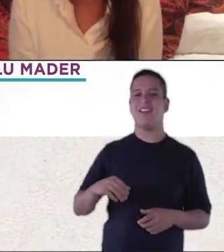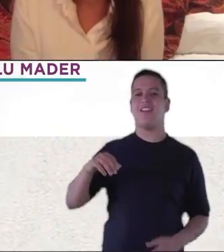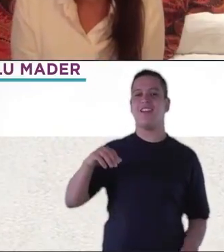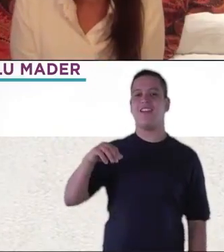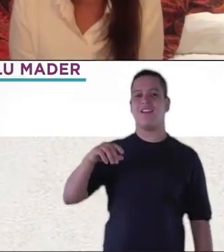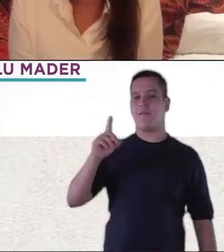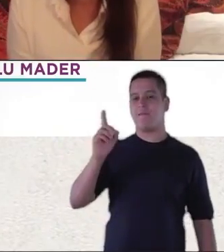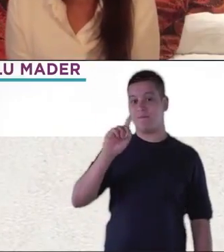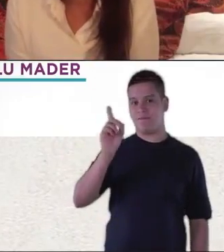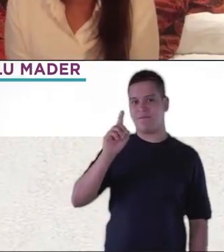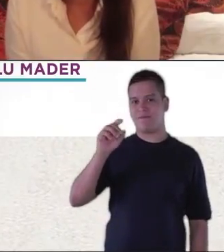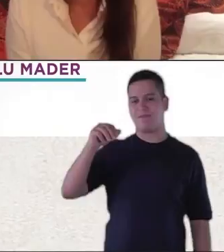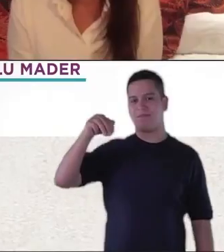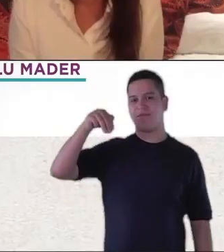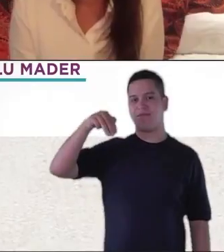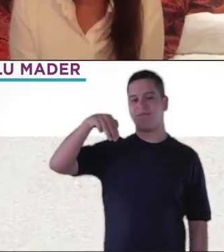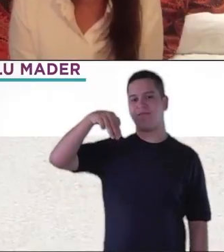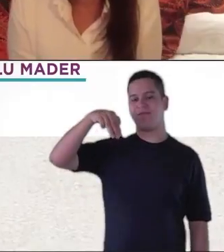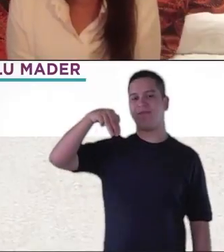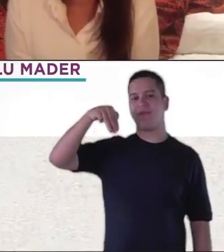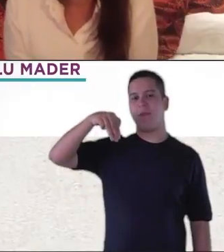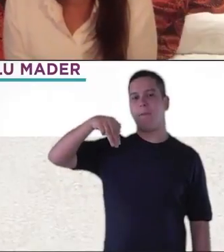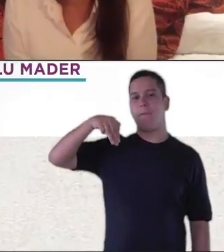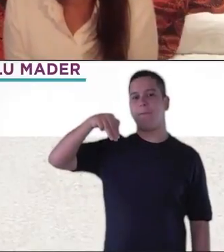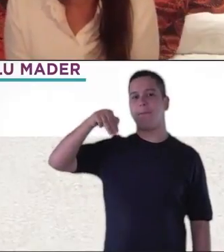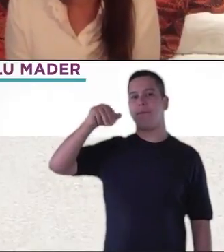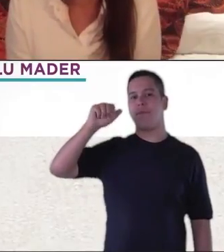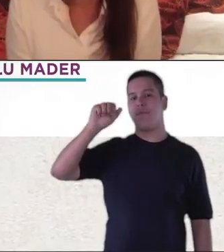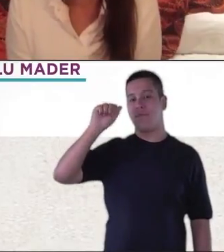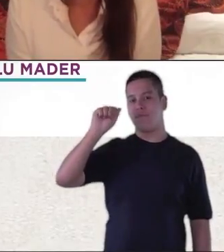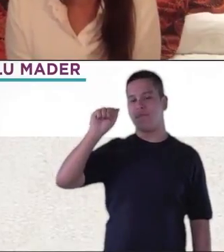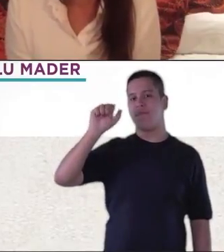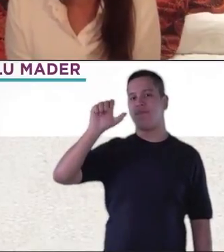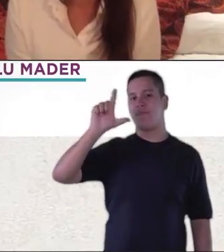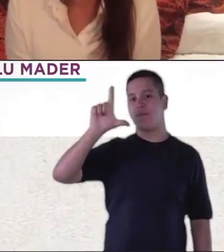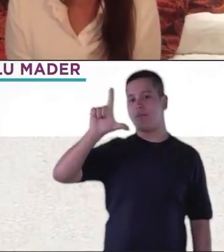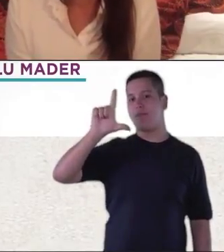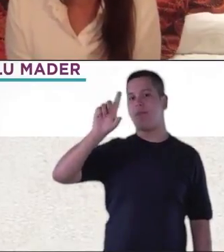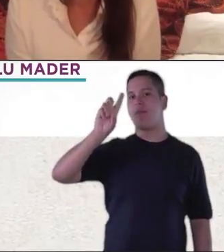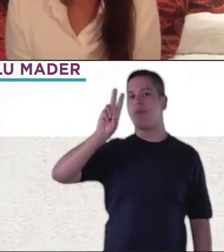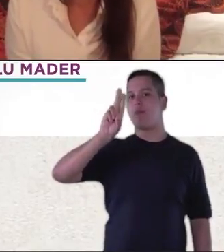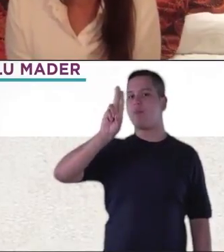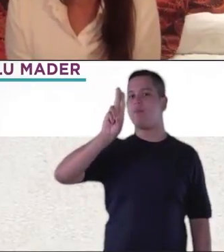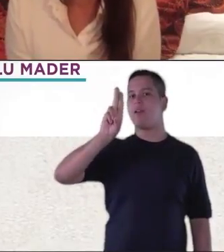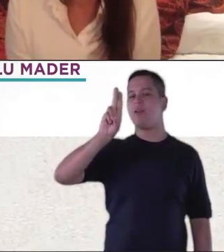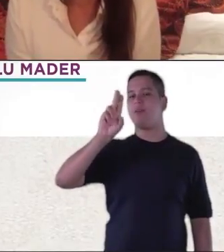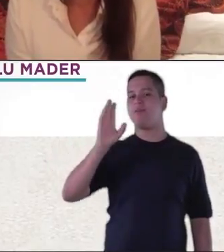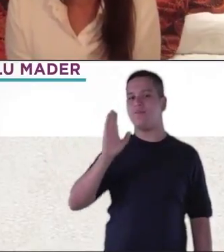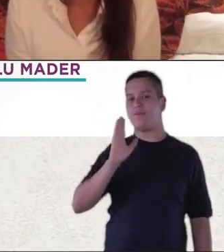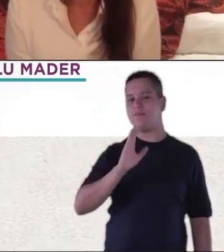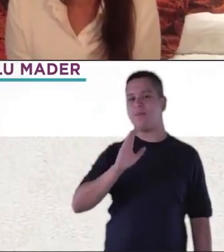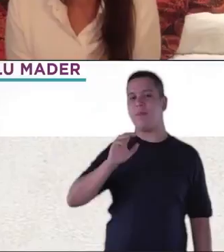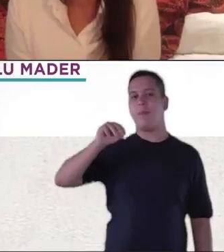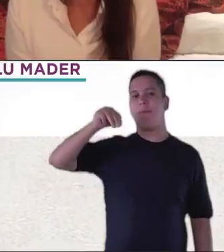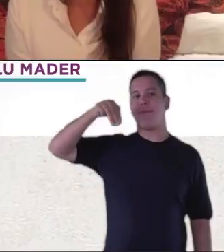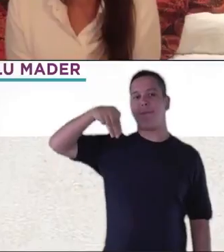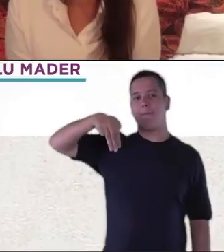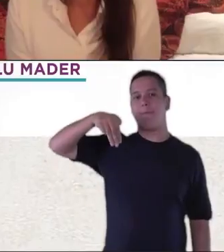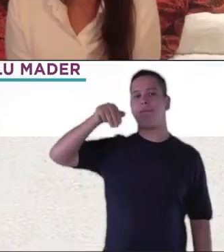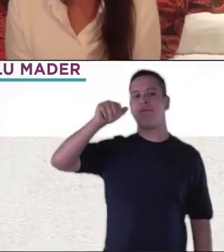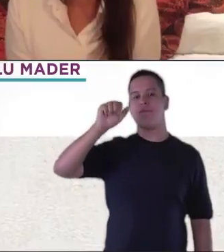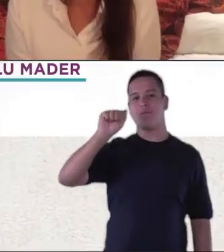Malu já falou? Não, foi o Agora Tony. Malu. O intérprete Sérgio mostra o nome de Malu Mader através